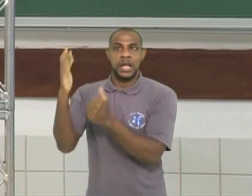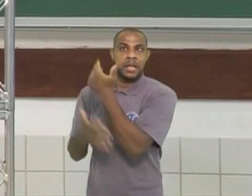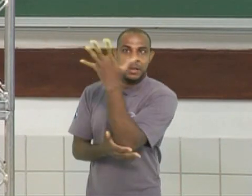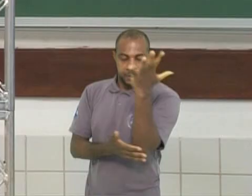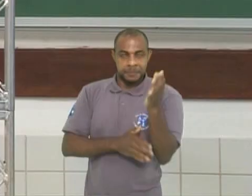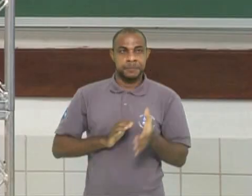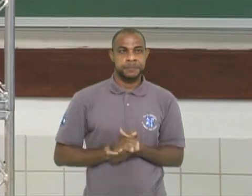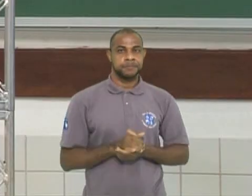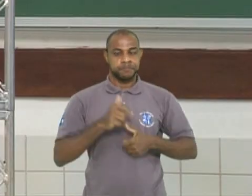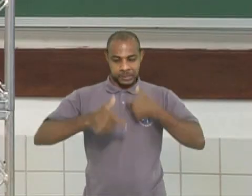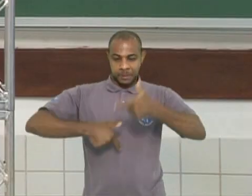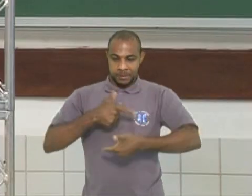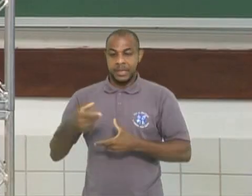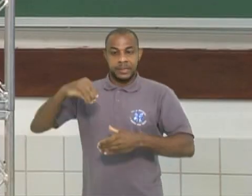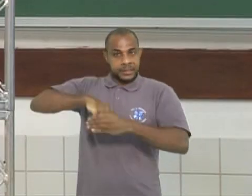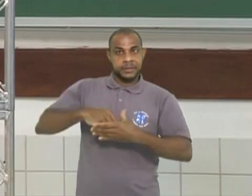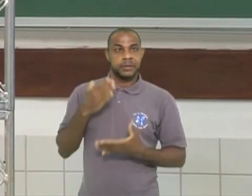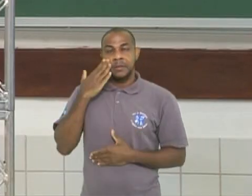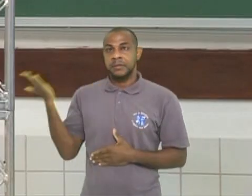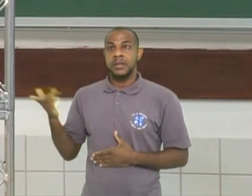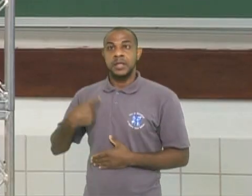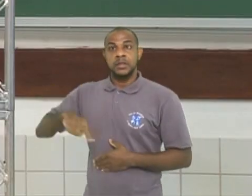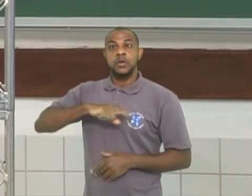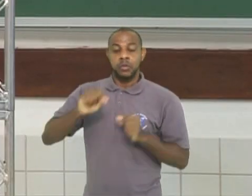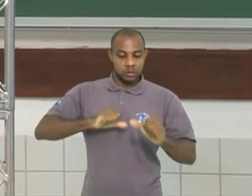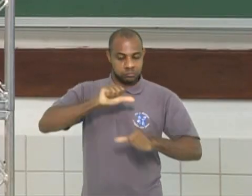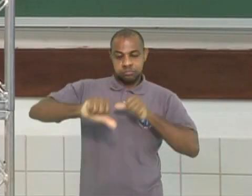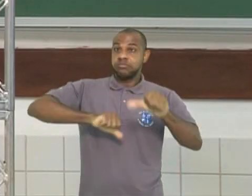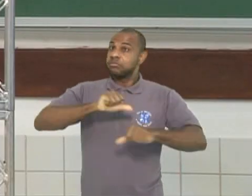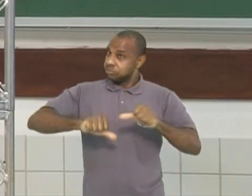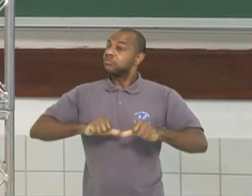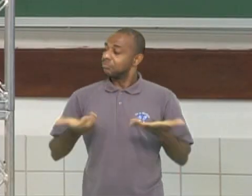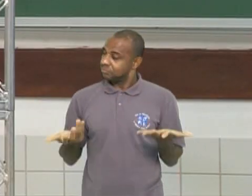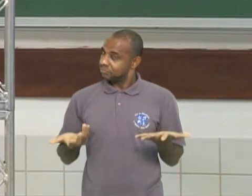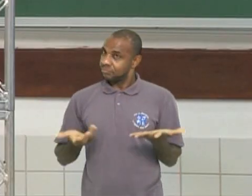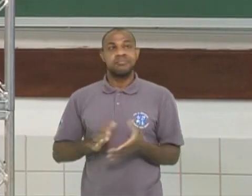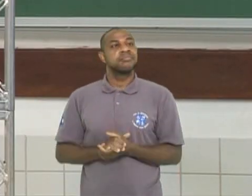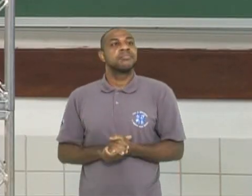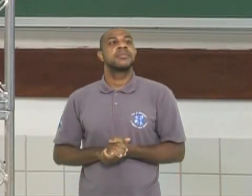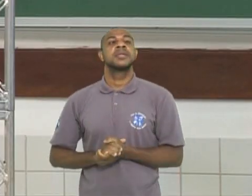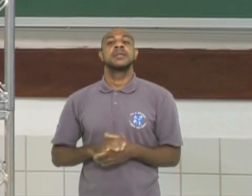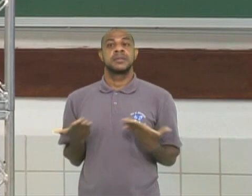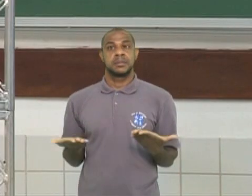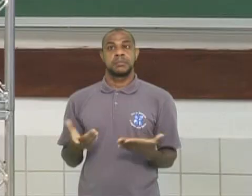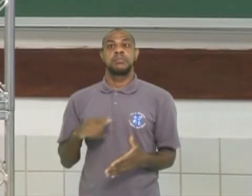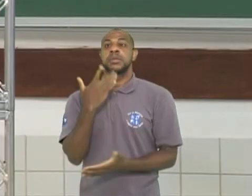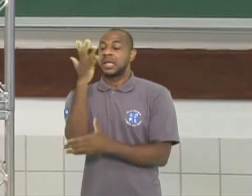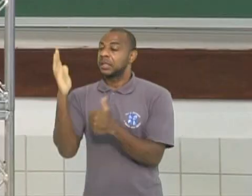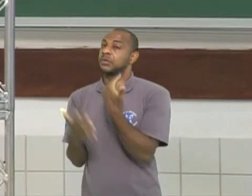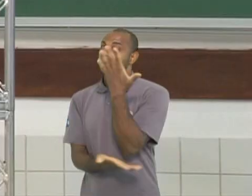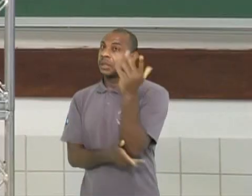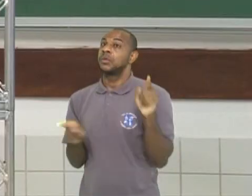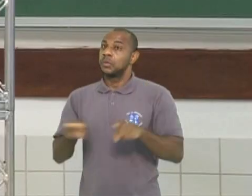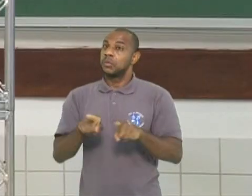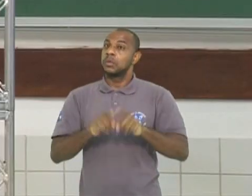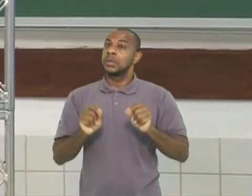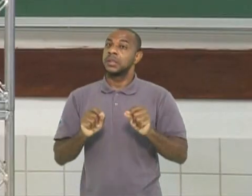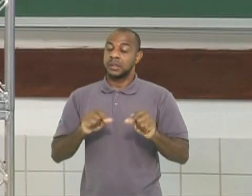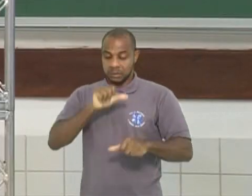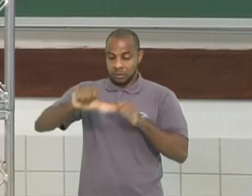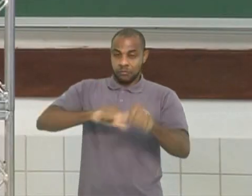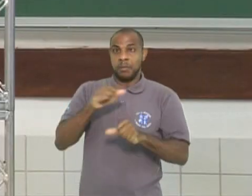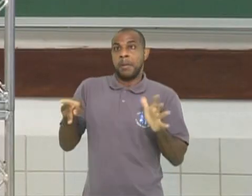desse espaço. Ele é o grande agente transformador, não é o único, porque a natureza também transforma ela